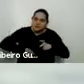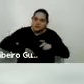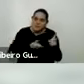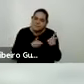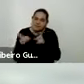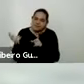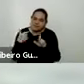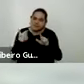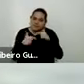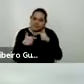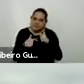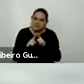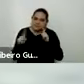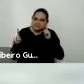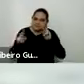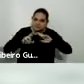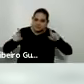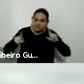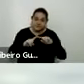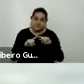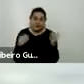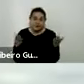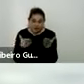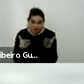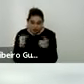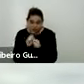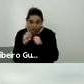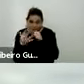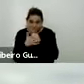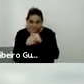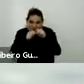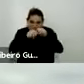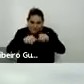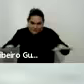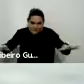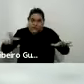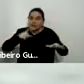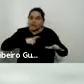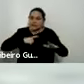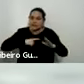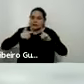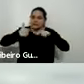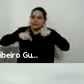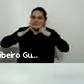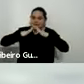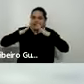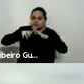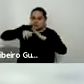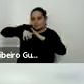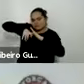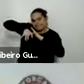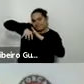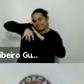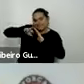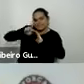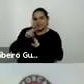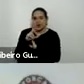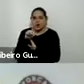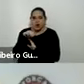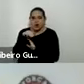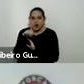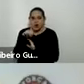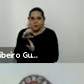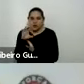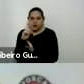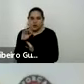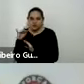a pandemia e a ampliação do home office, que estava engatinhando até então, né, e estourou aí